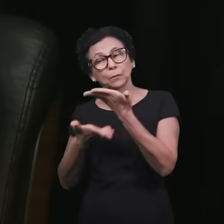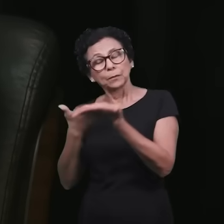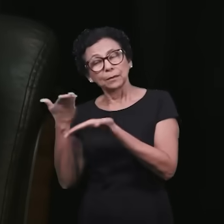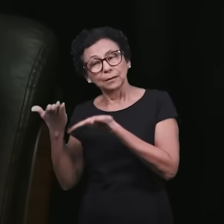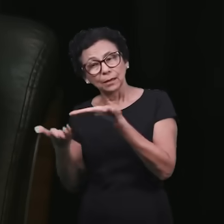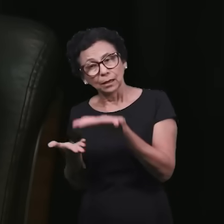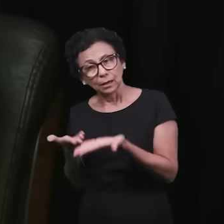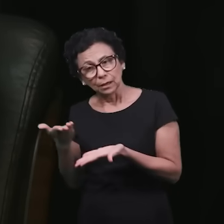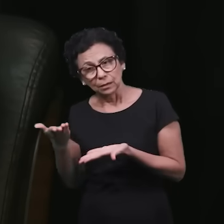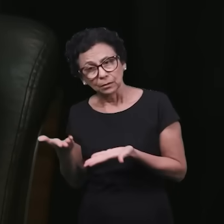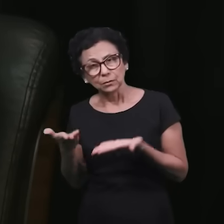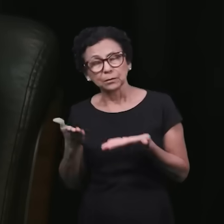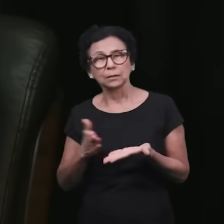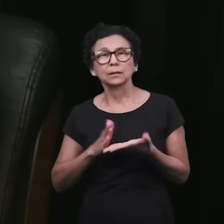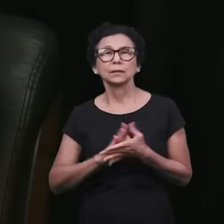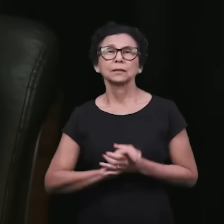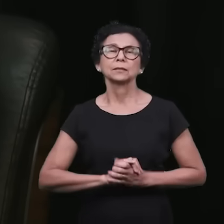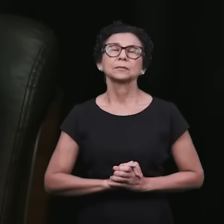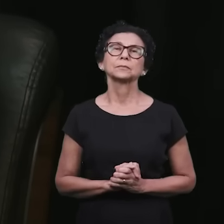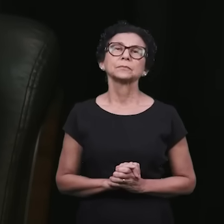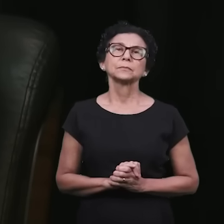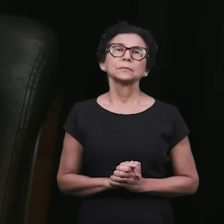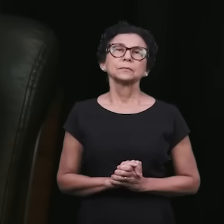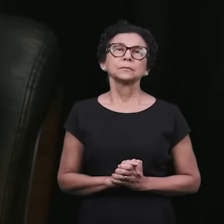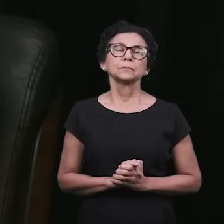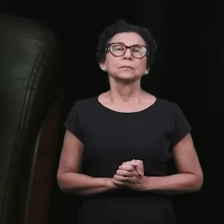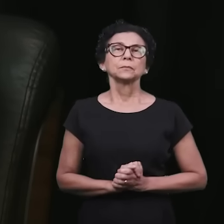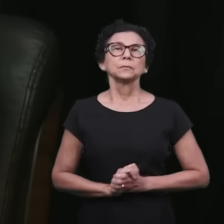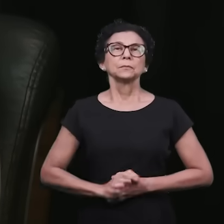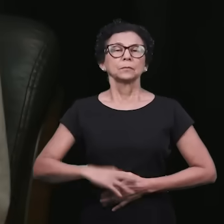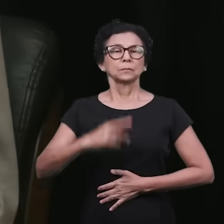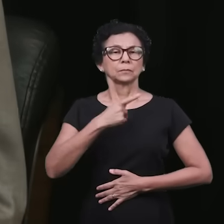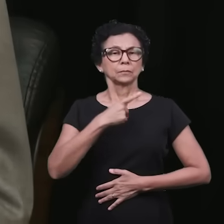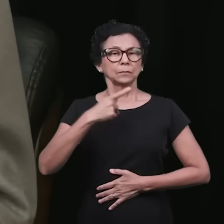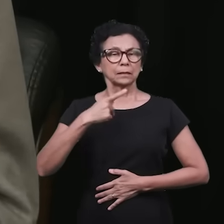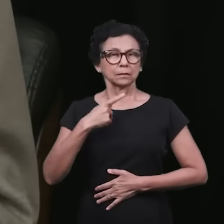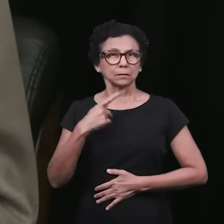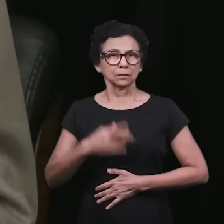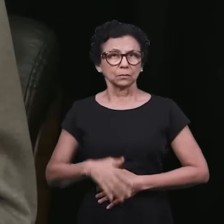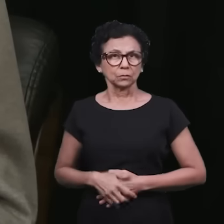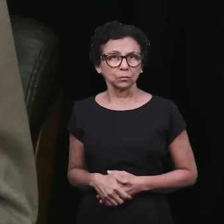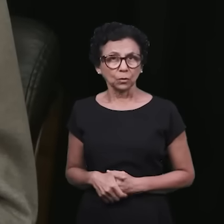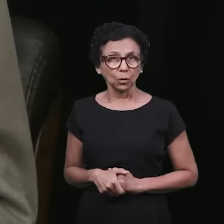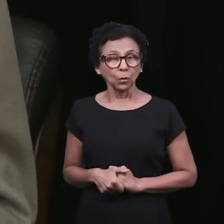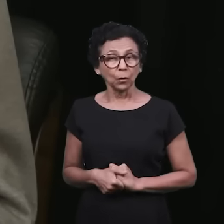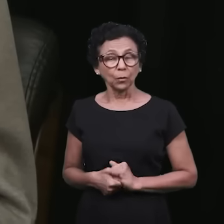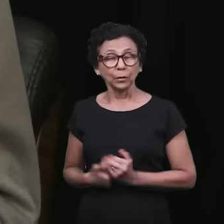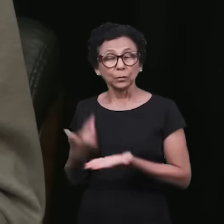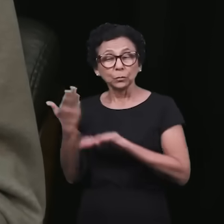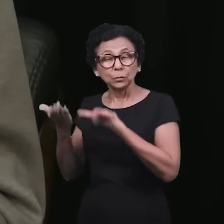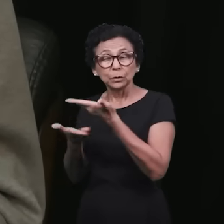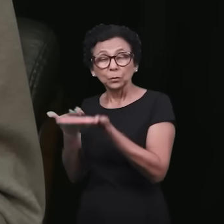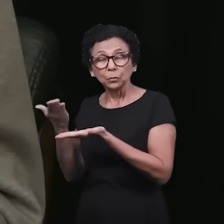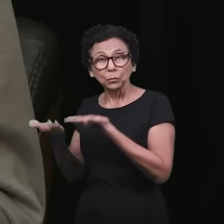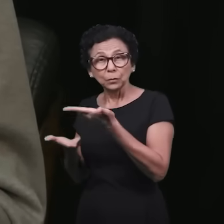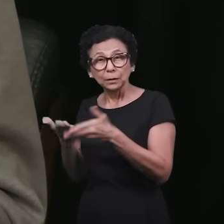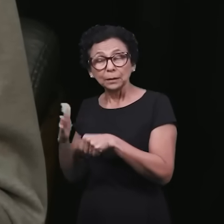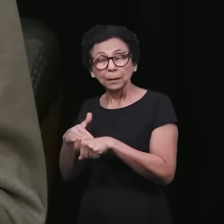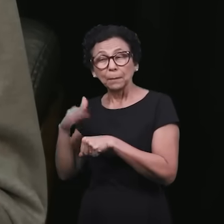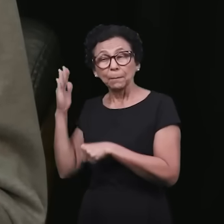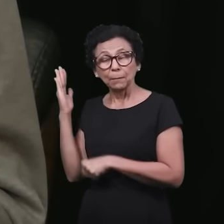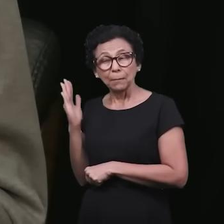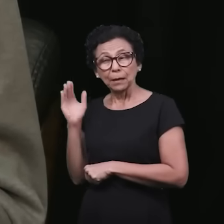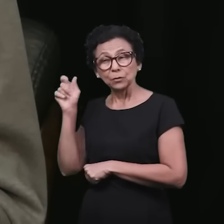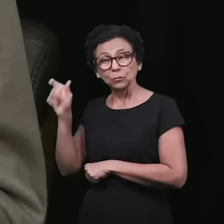pastor, olha que coisa importante, o pastor, muitas vezes, ele cuida mais da ovelha que ela está nessa situação, que ela